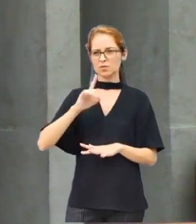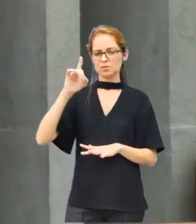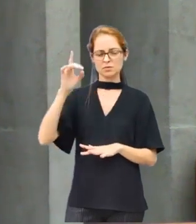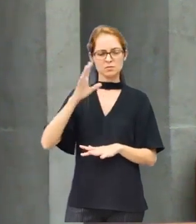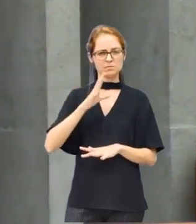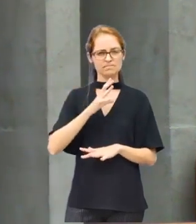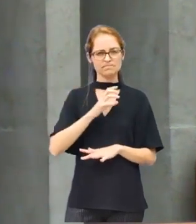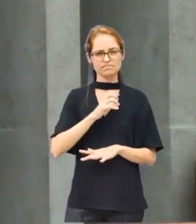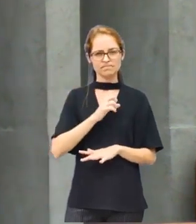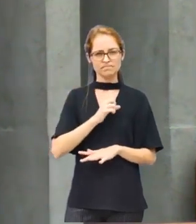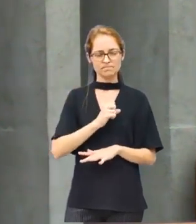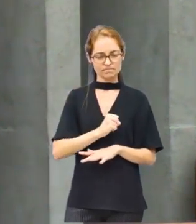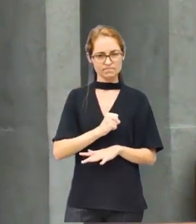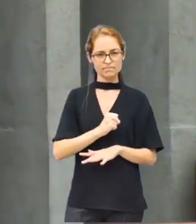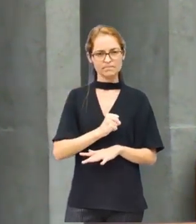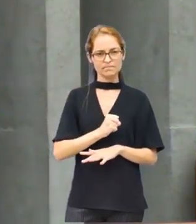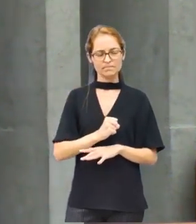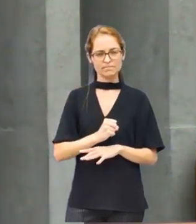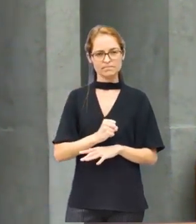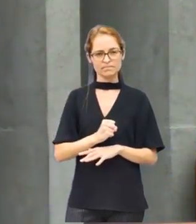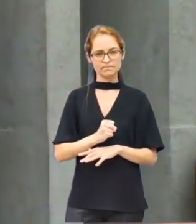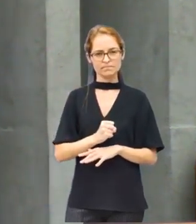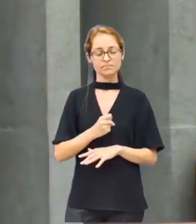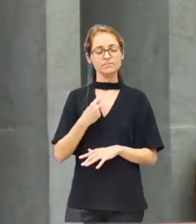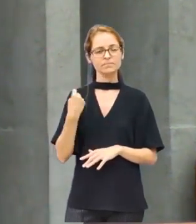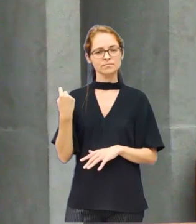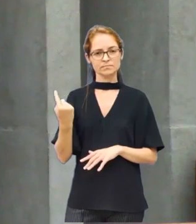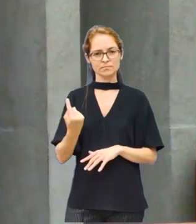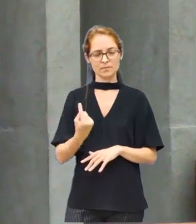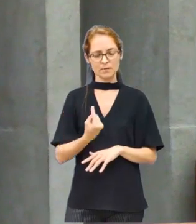amoroso, e é isso então que nós vamos